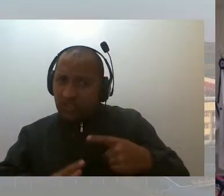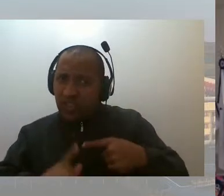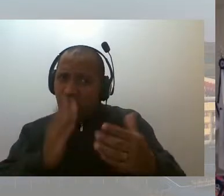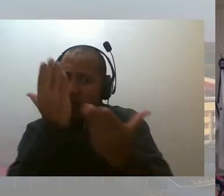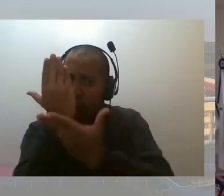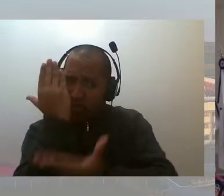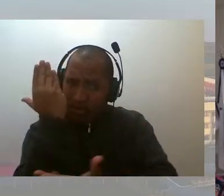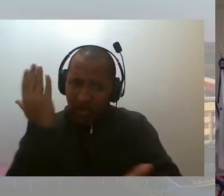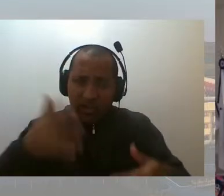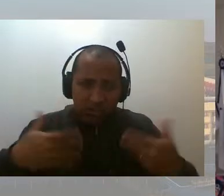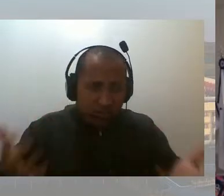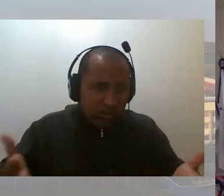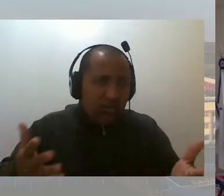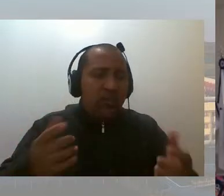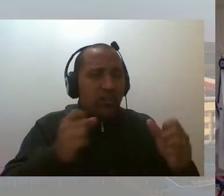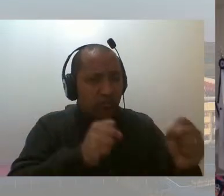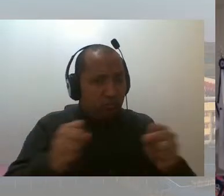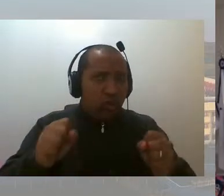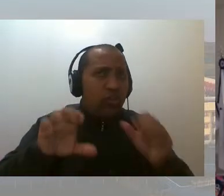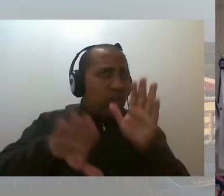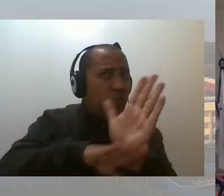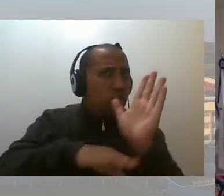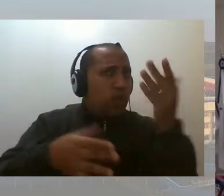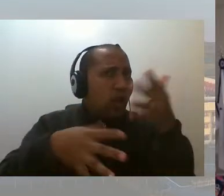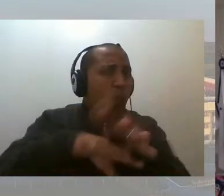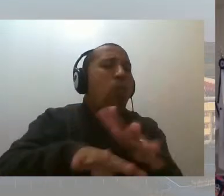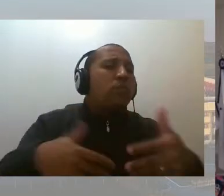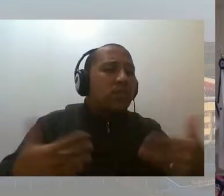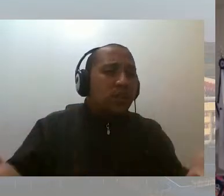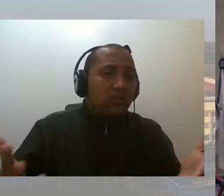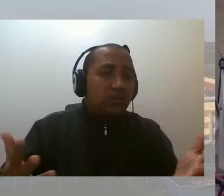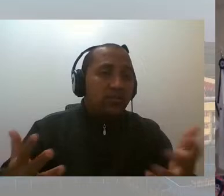burocráticos? Ou eles são para incluir?